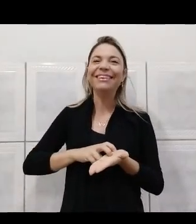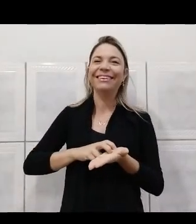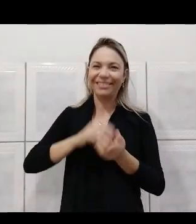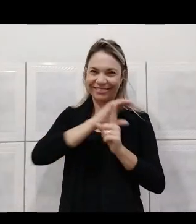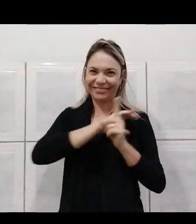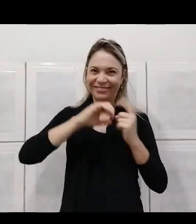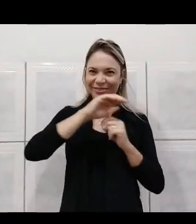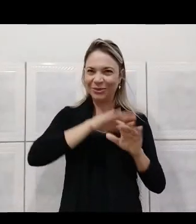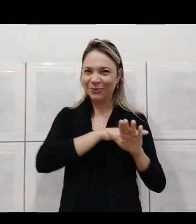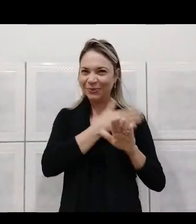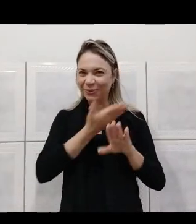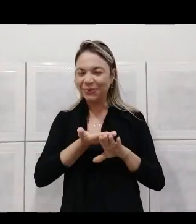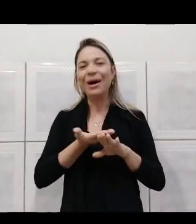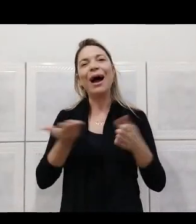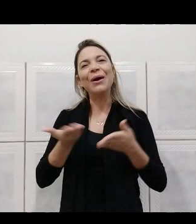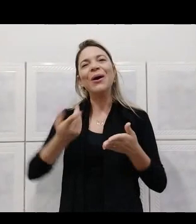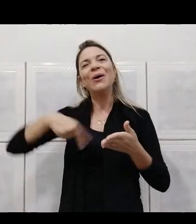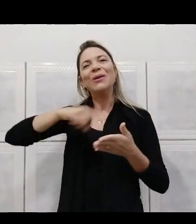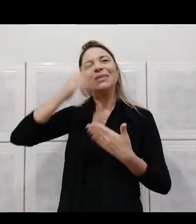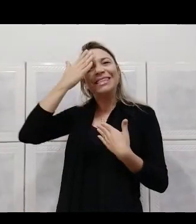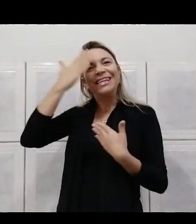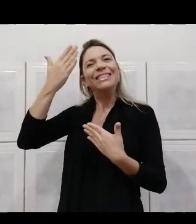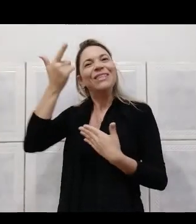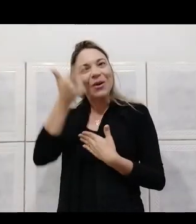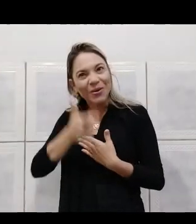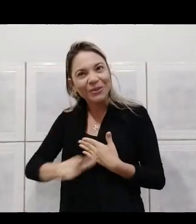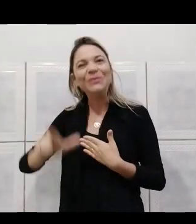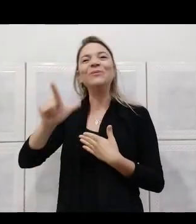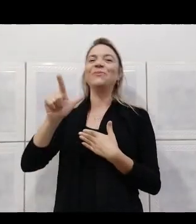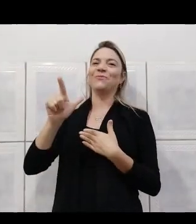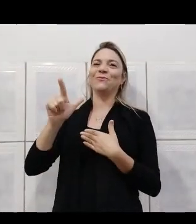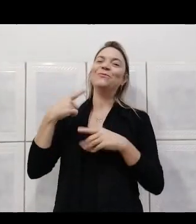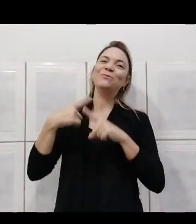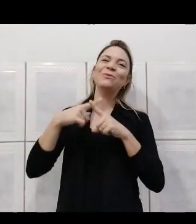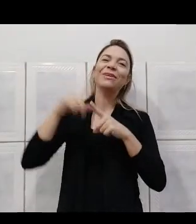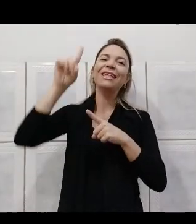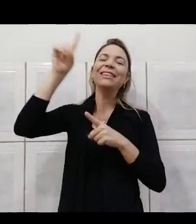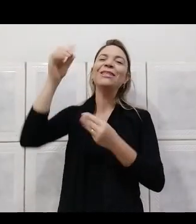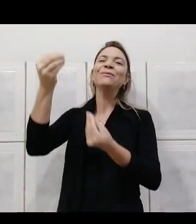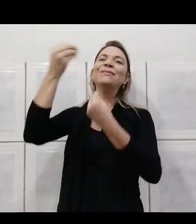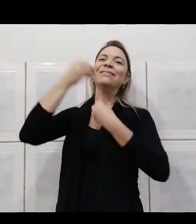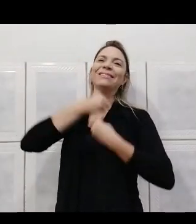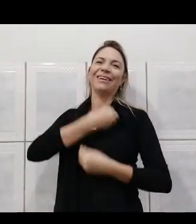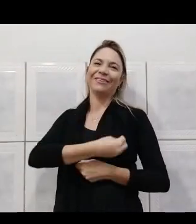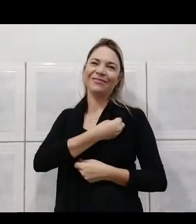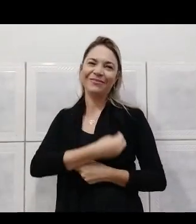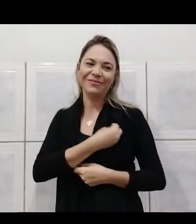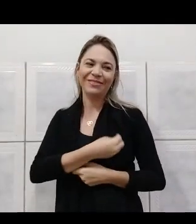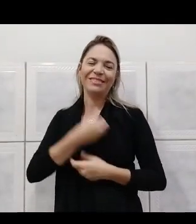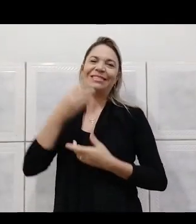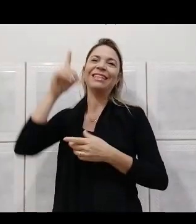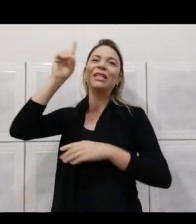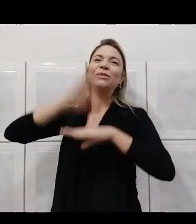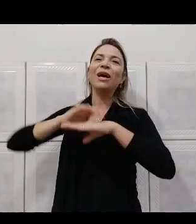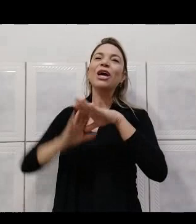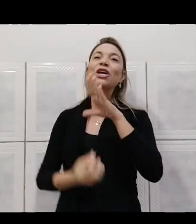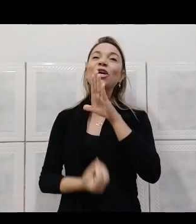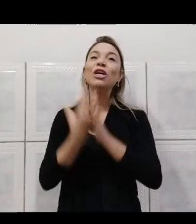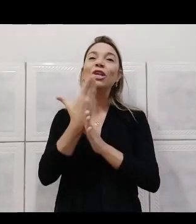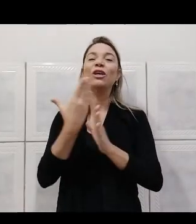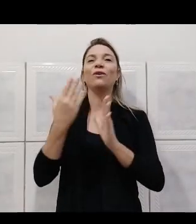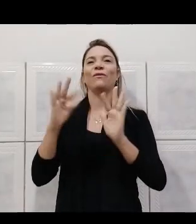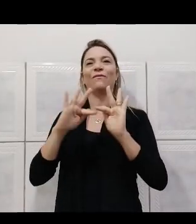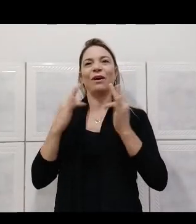porque Ele é o autor da vida, o idealizador da família, o criador do matrimônio.